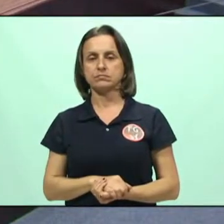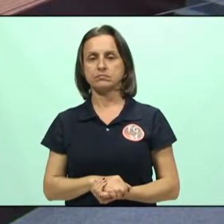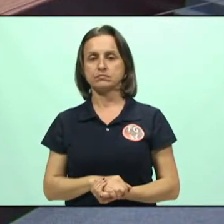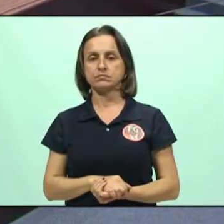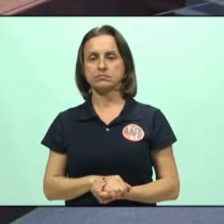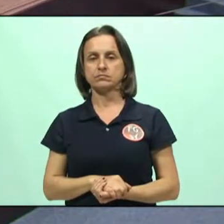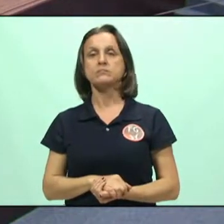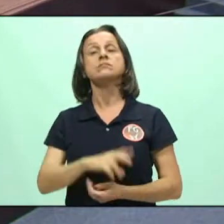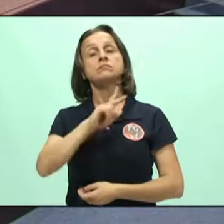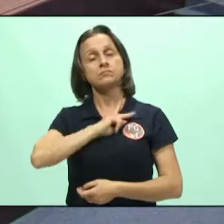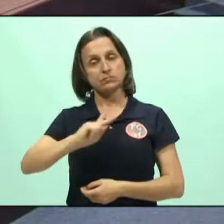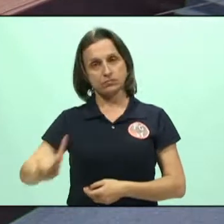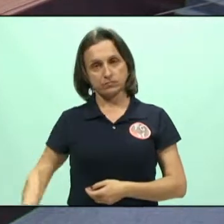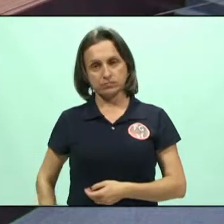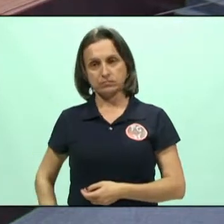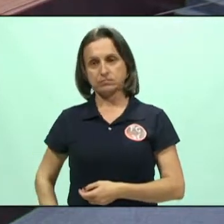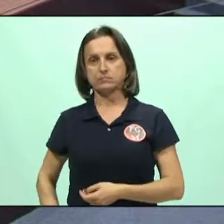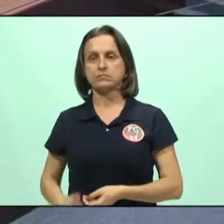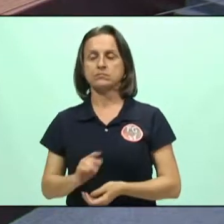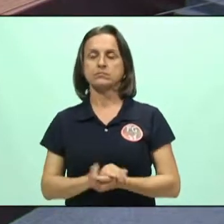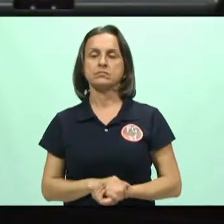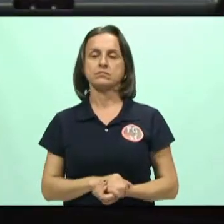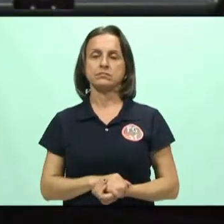a presidência então suspende